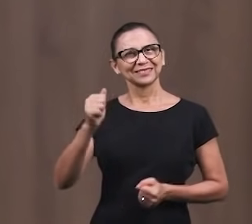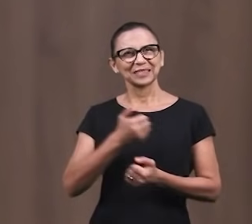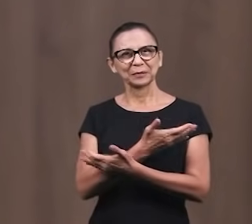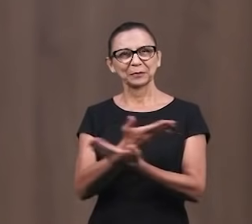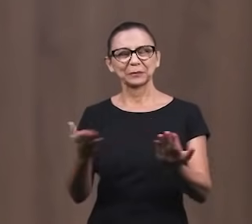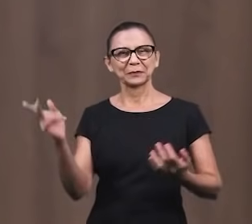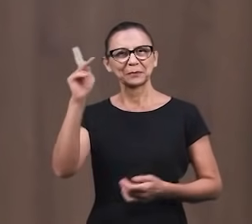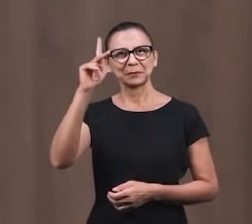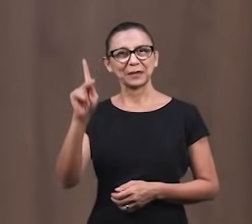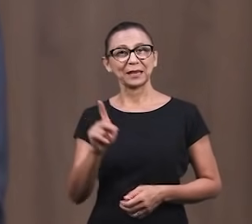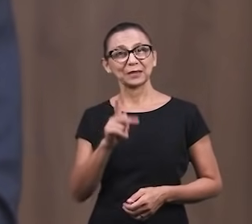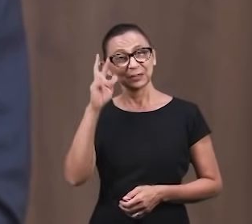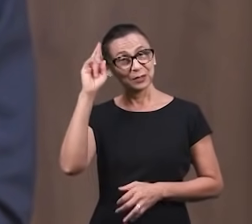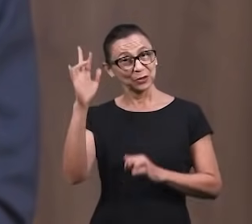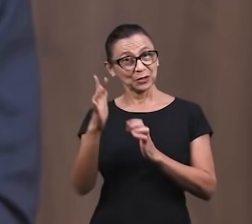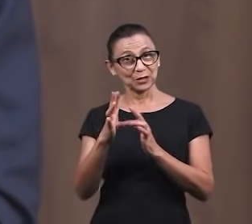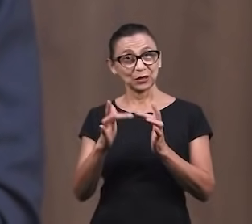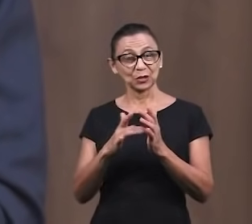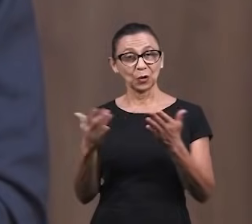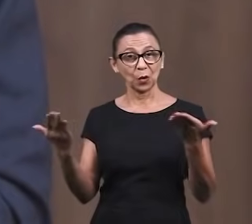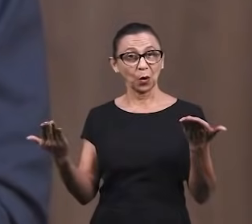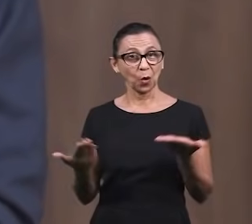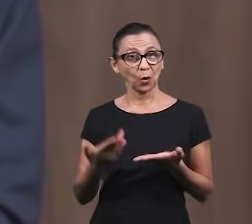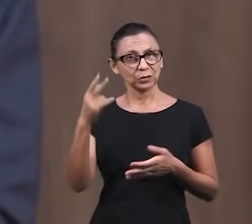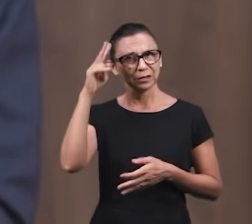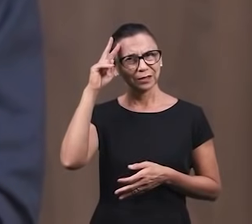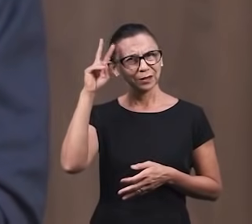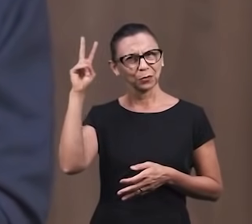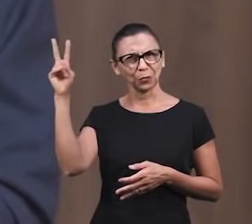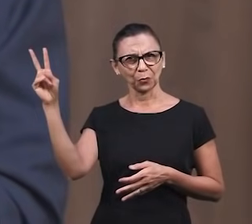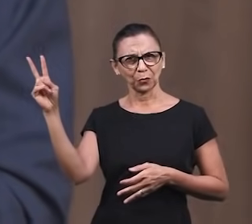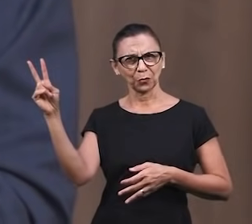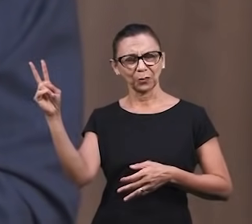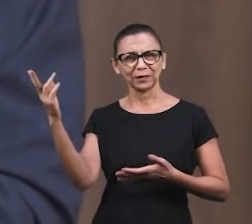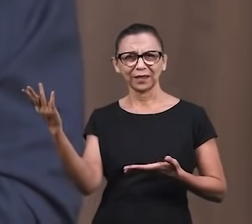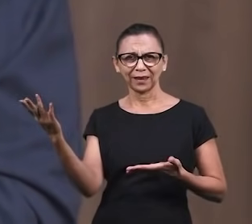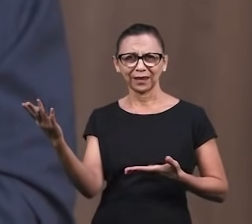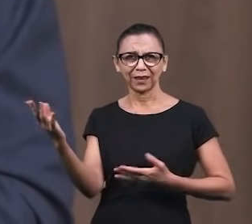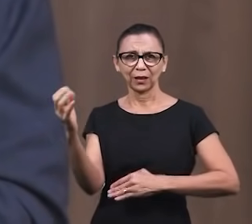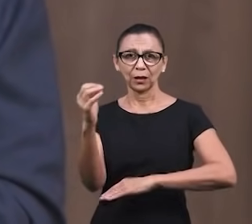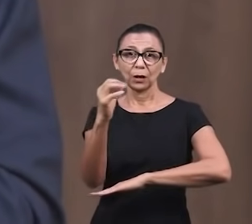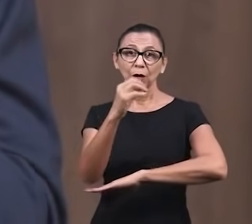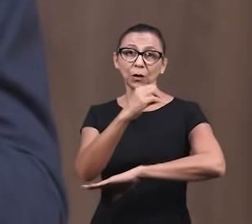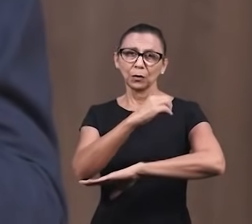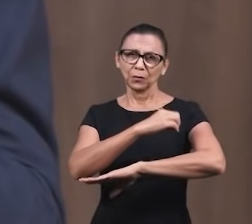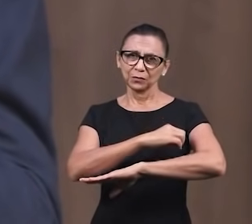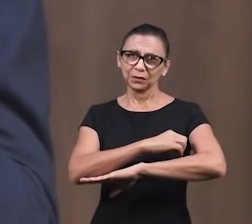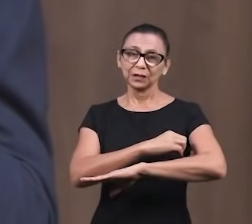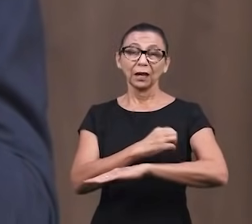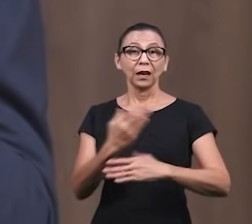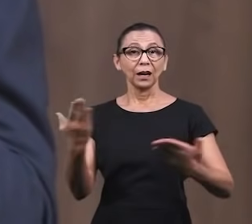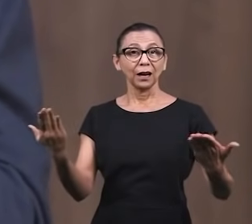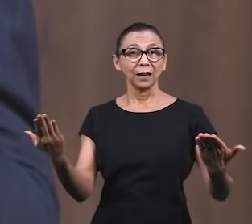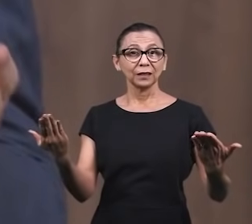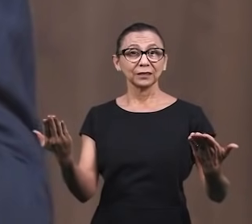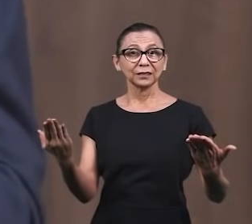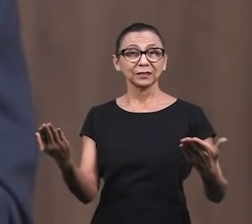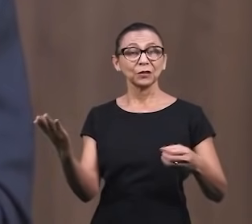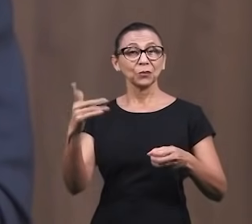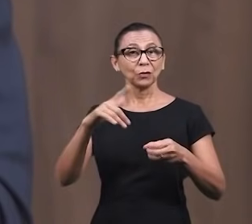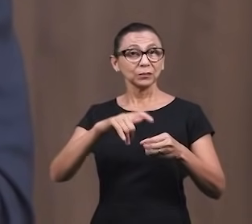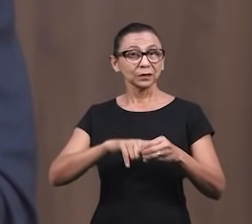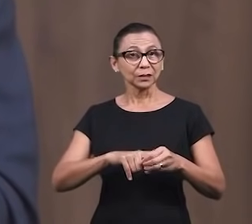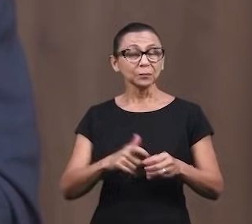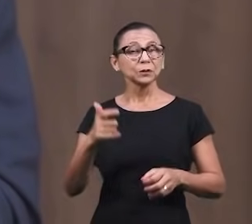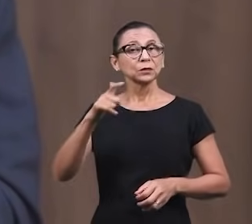eu te saúdo com a paz do Senhor Jesus. Hoje é segunda-feira, finalzinho de tarde. Estamos aqui de novo para esse momento